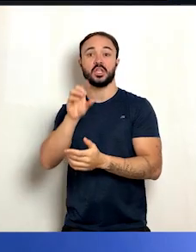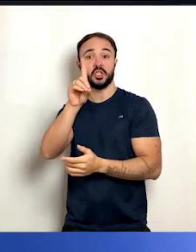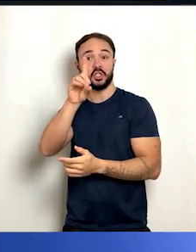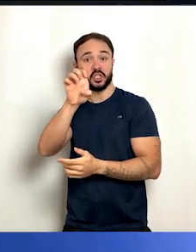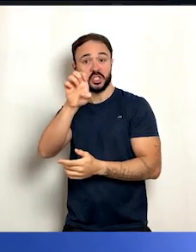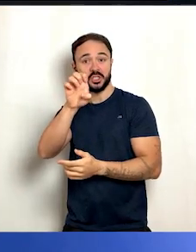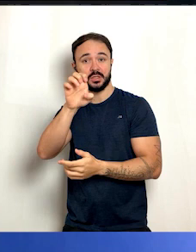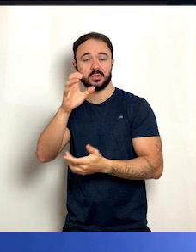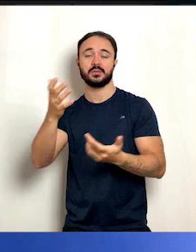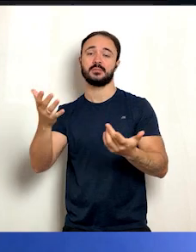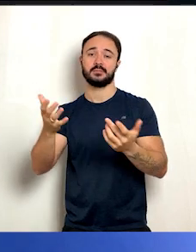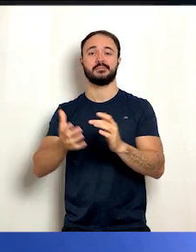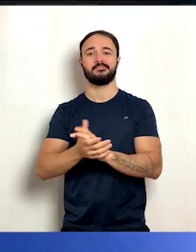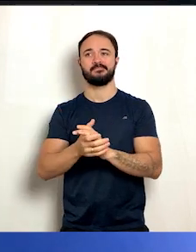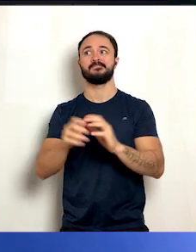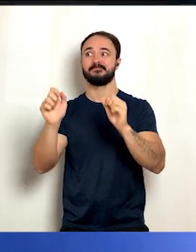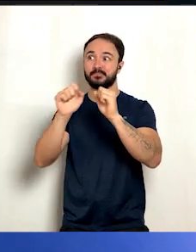indireto.